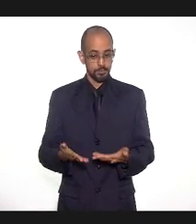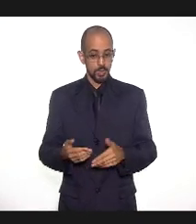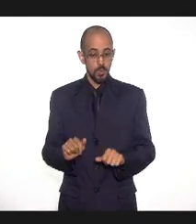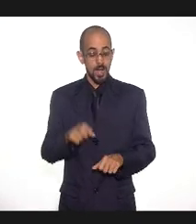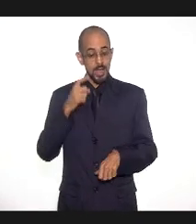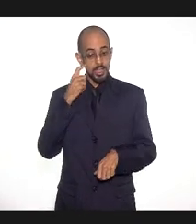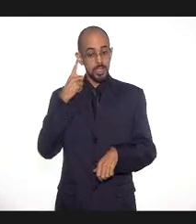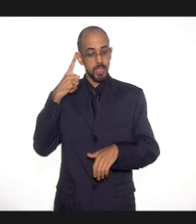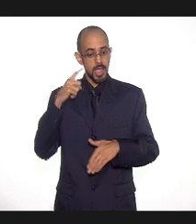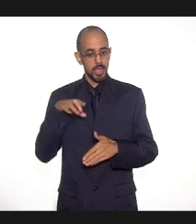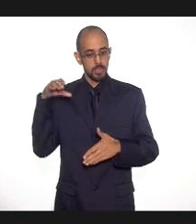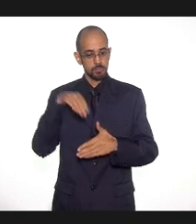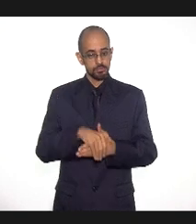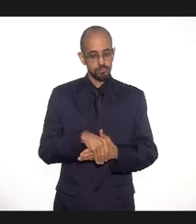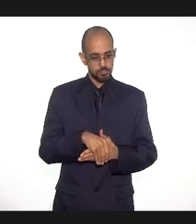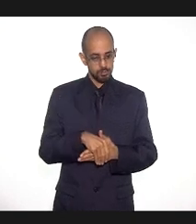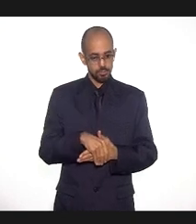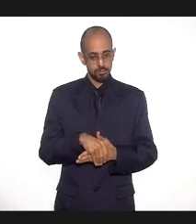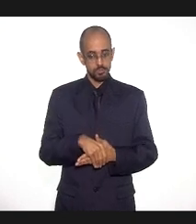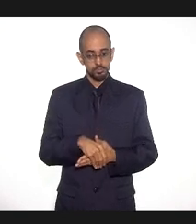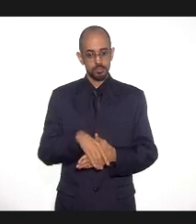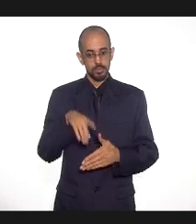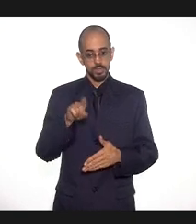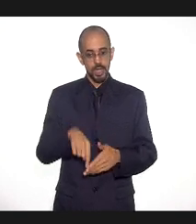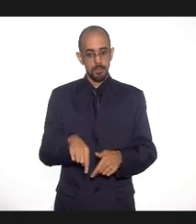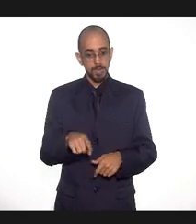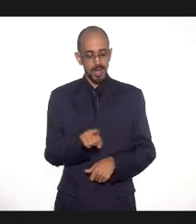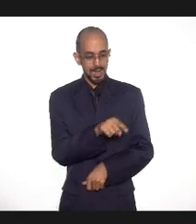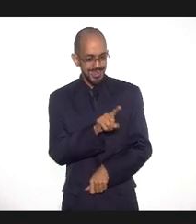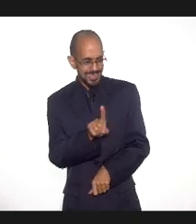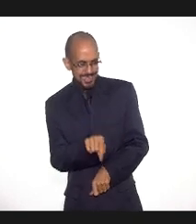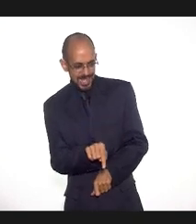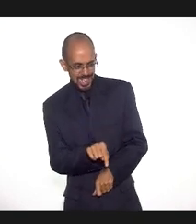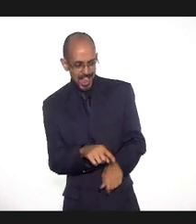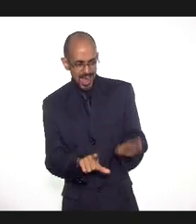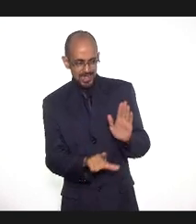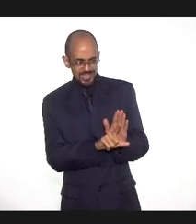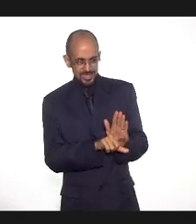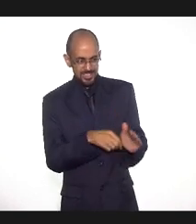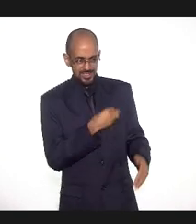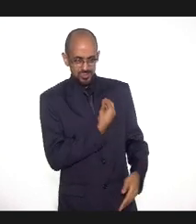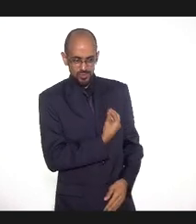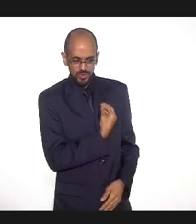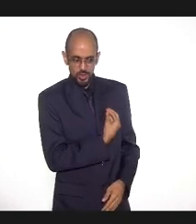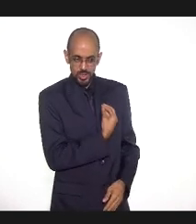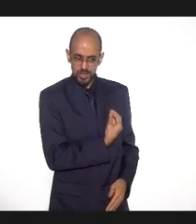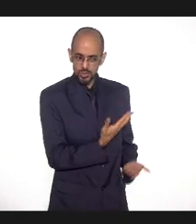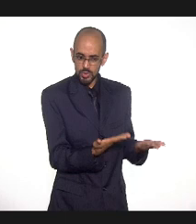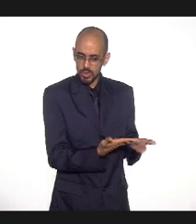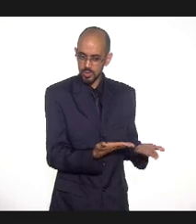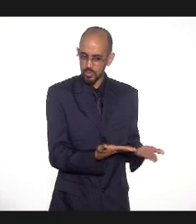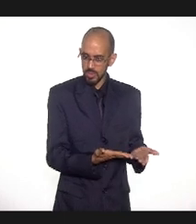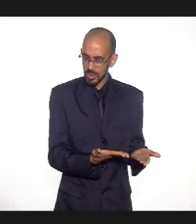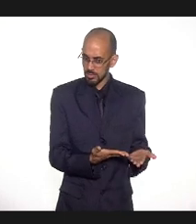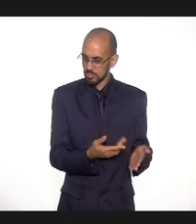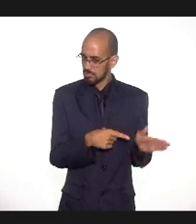disposta seria, então, para revogar essas leis que estão em